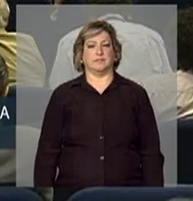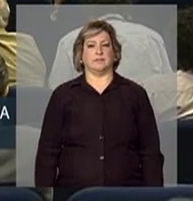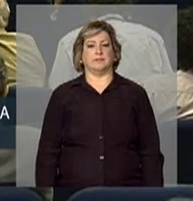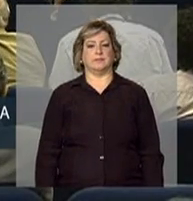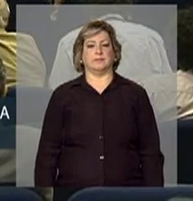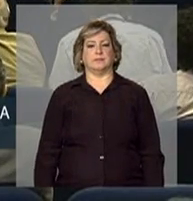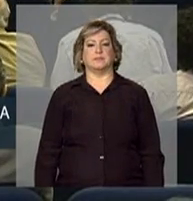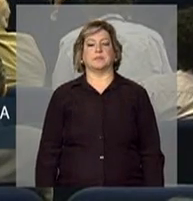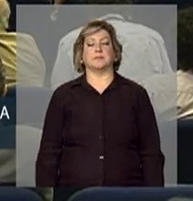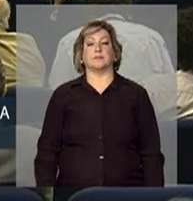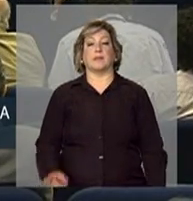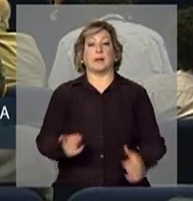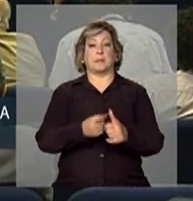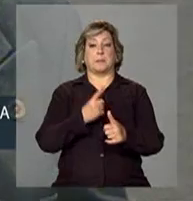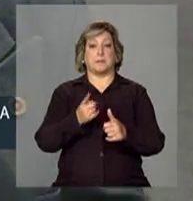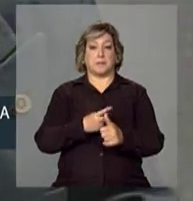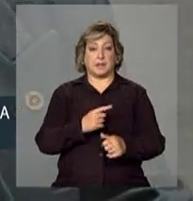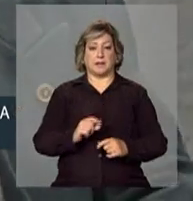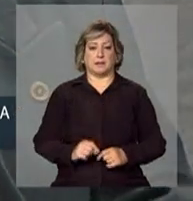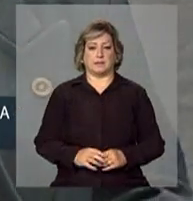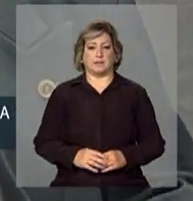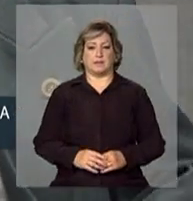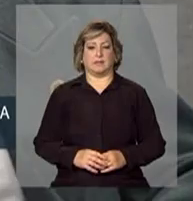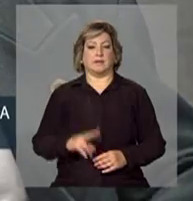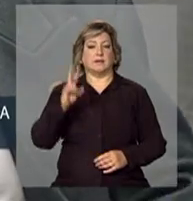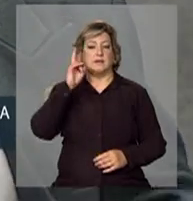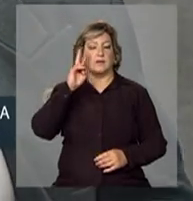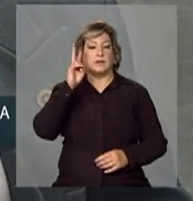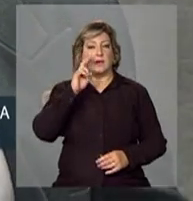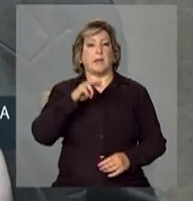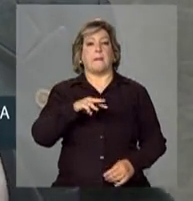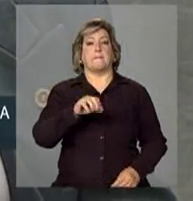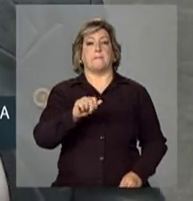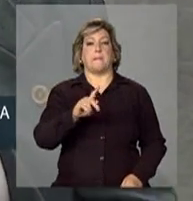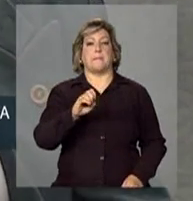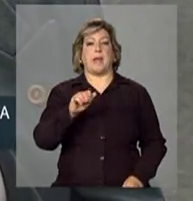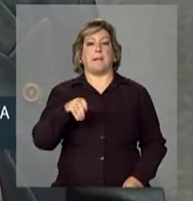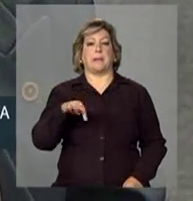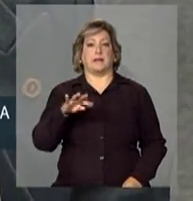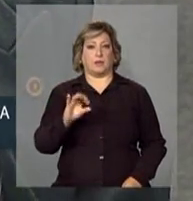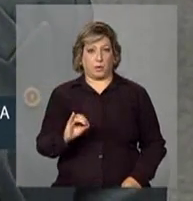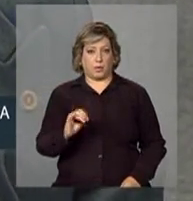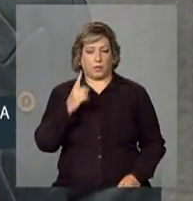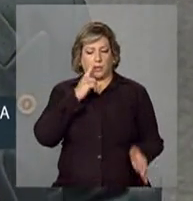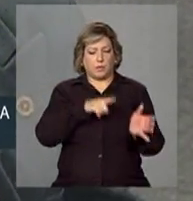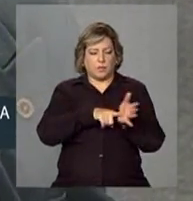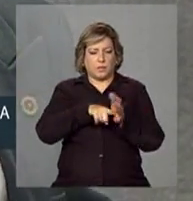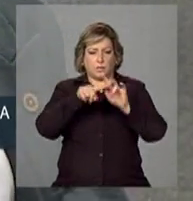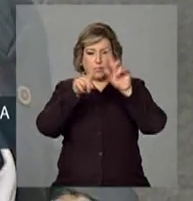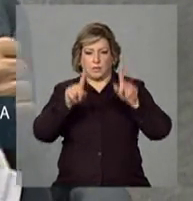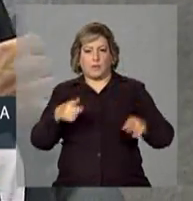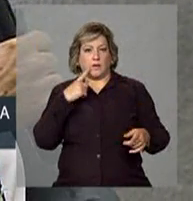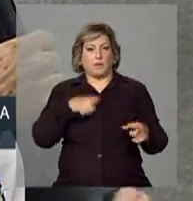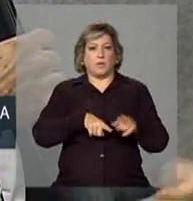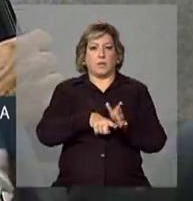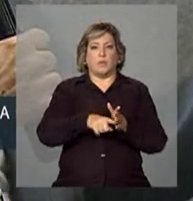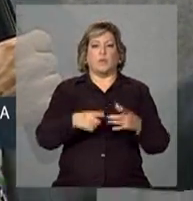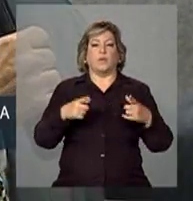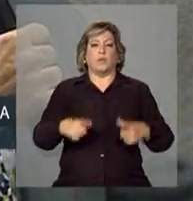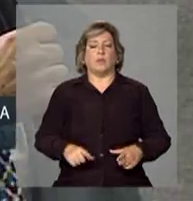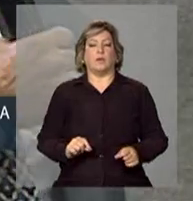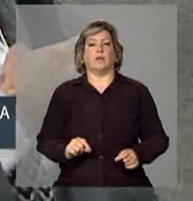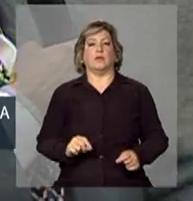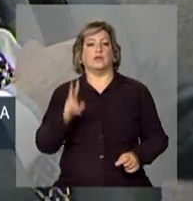A primeira colocação é com relação ao mapeamento das torturas que a Heloísa fez, e